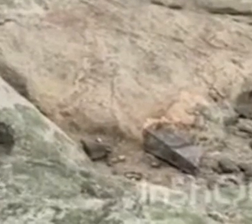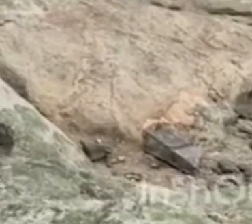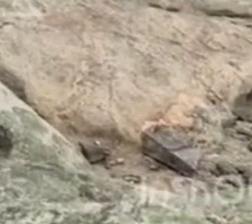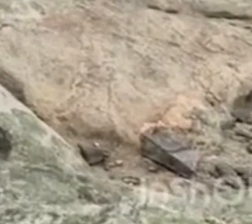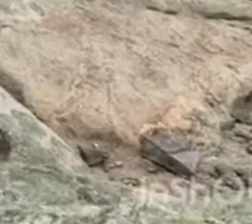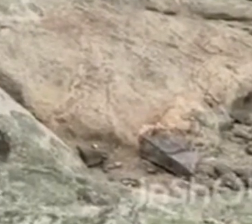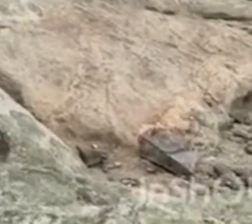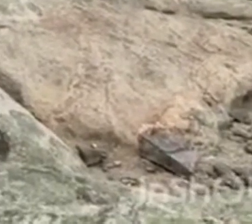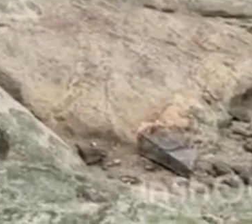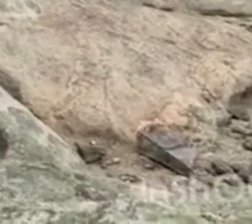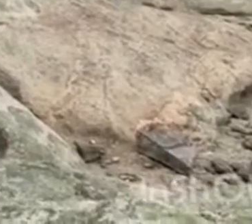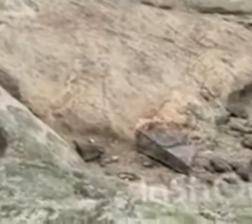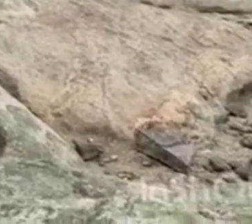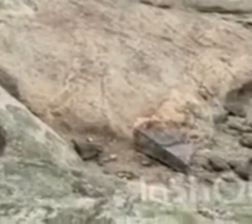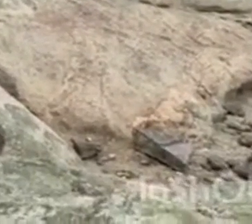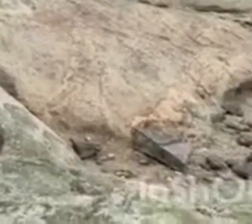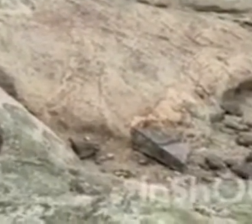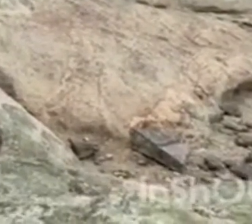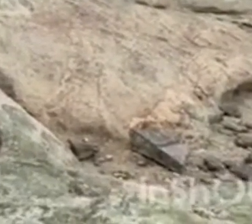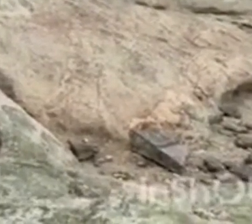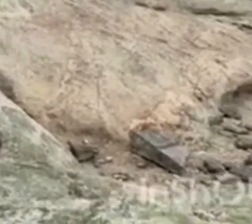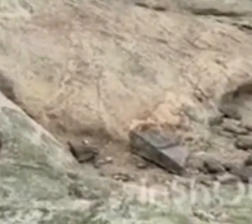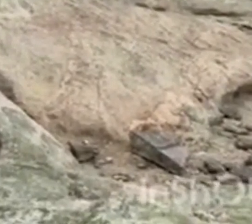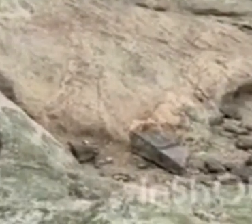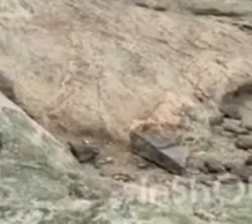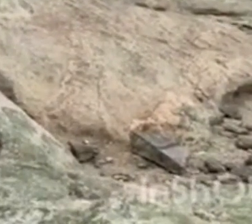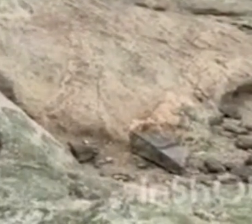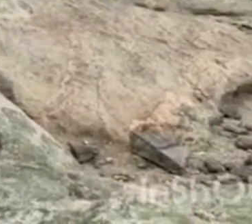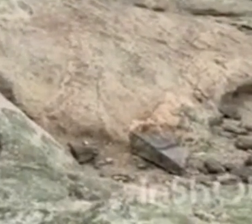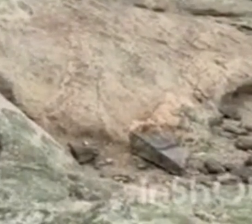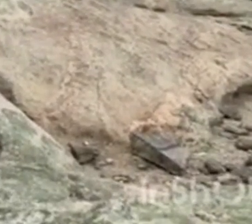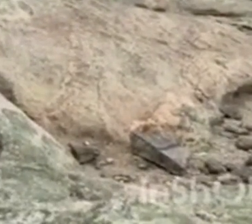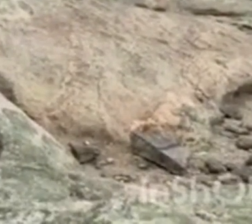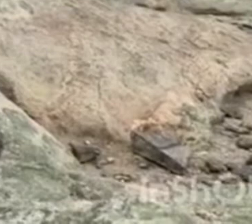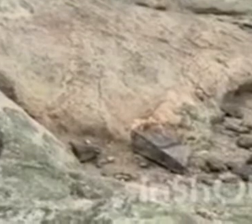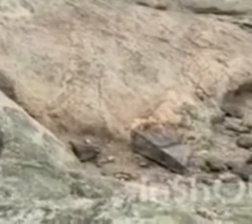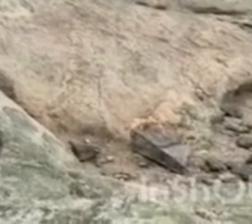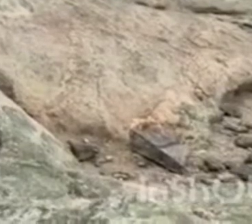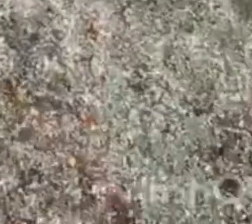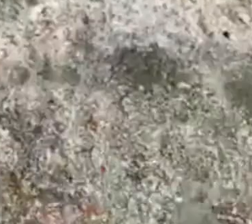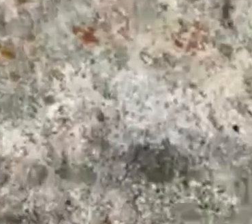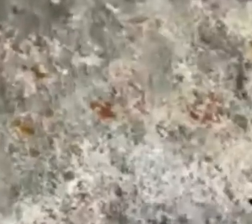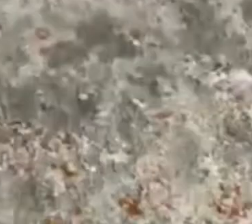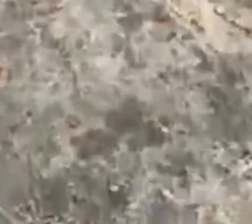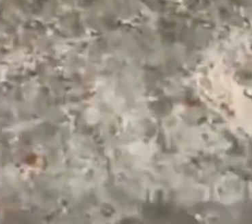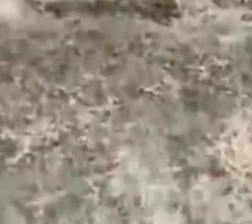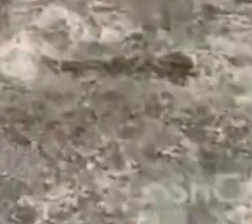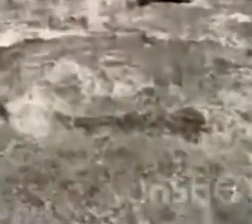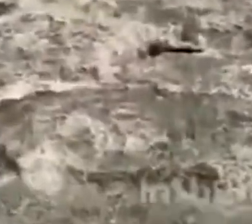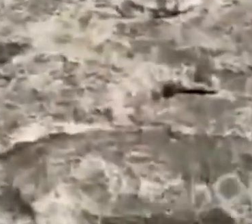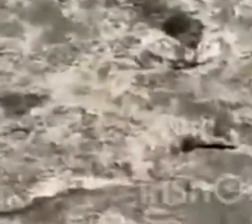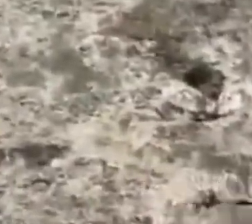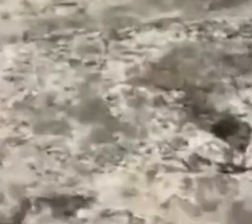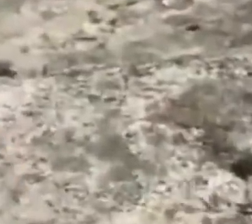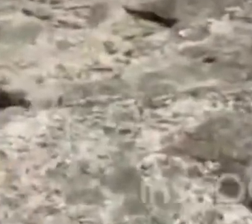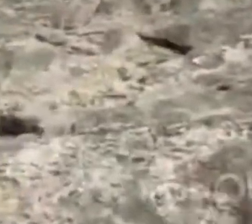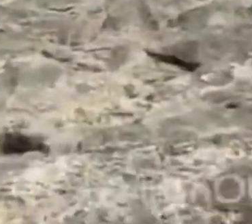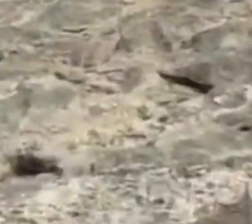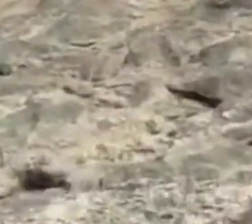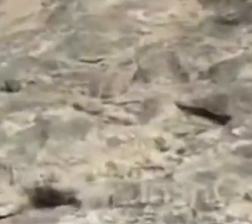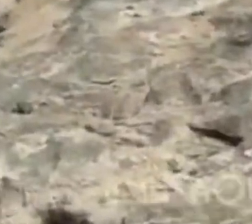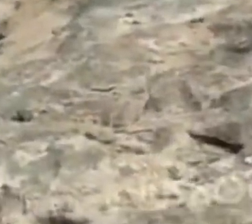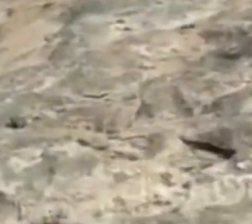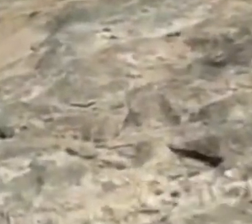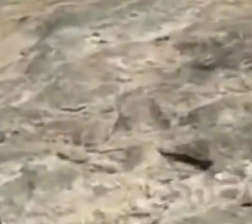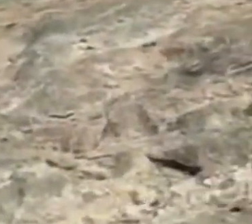quando tem informação. Chegou um estudioso dizendo, não é isso não, esse evento é tão bonito, foi só um meteorito